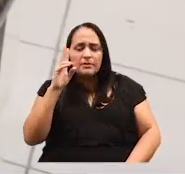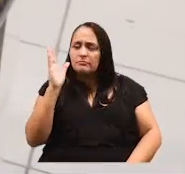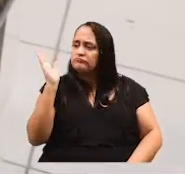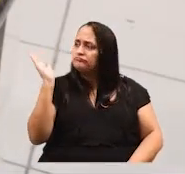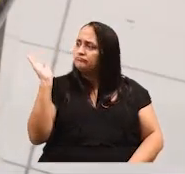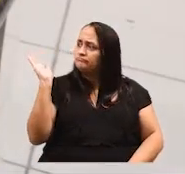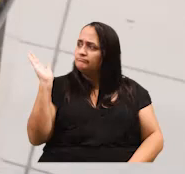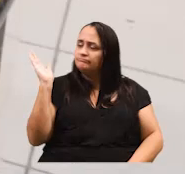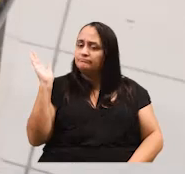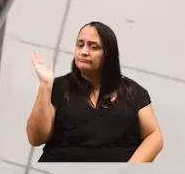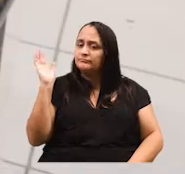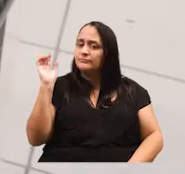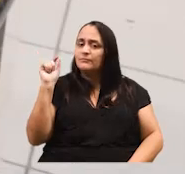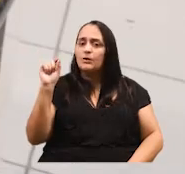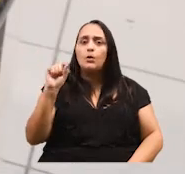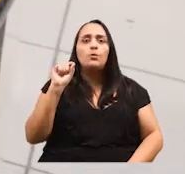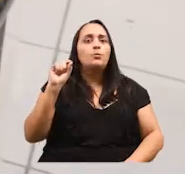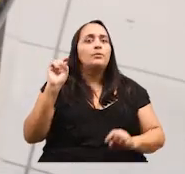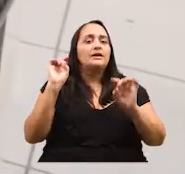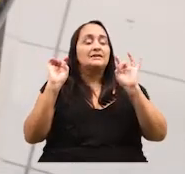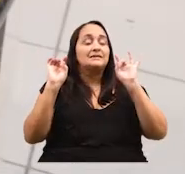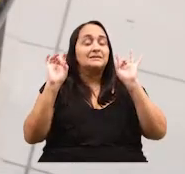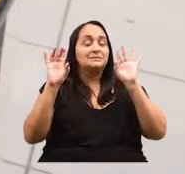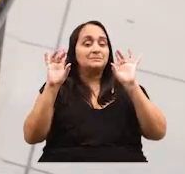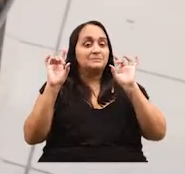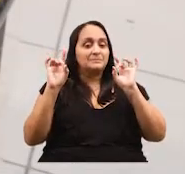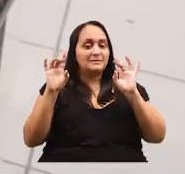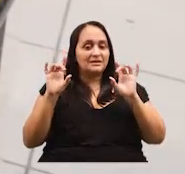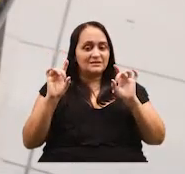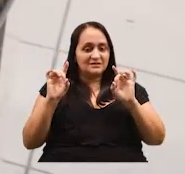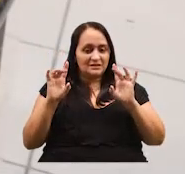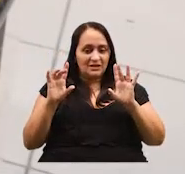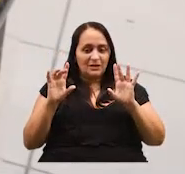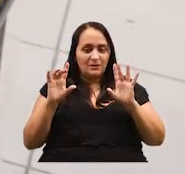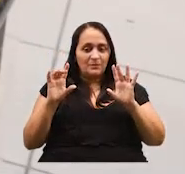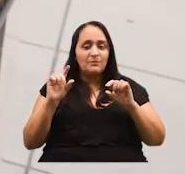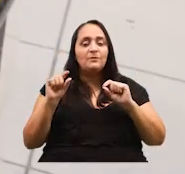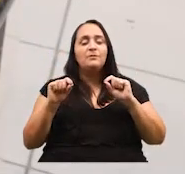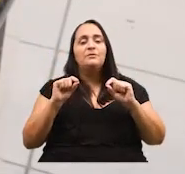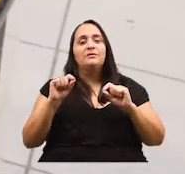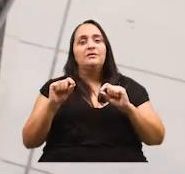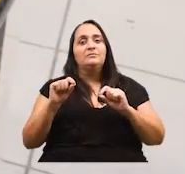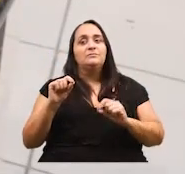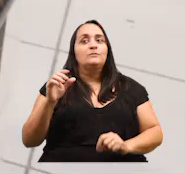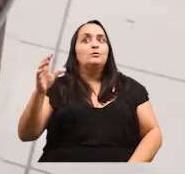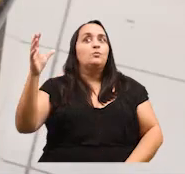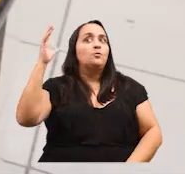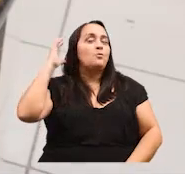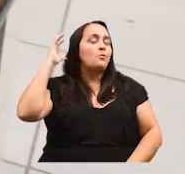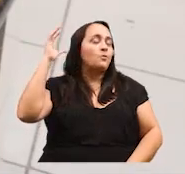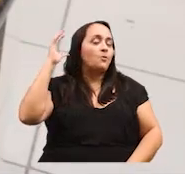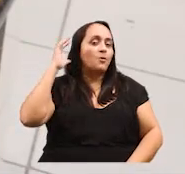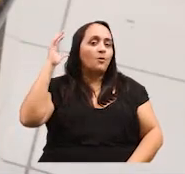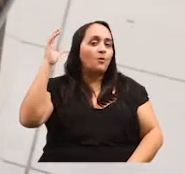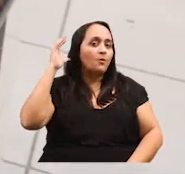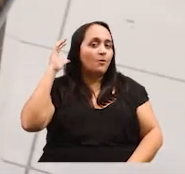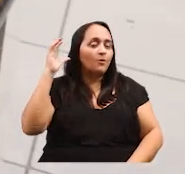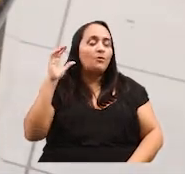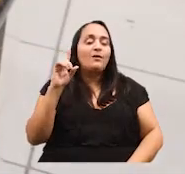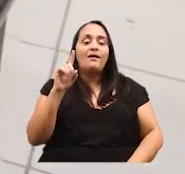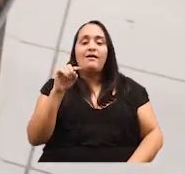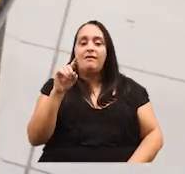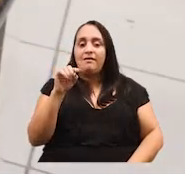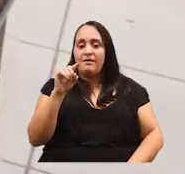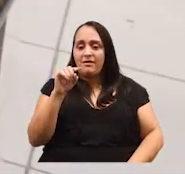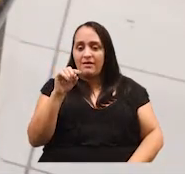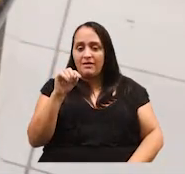nosso ingrediente especial, que é bem usado na culinária baiana? Coco ralado. O coco, que nesse caso é ralado.